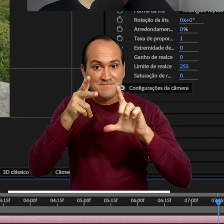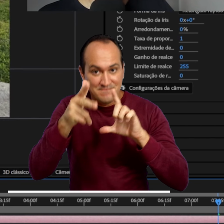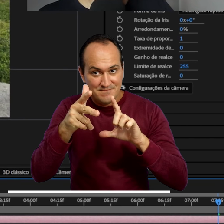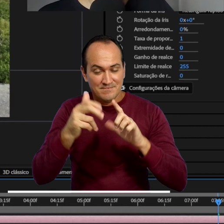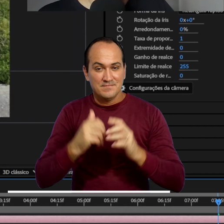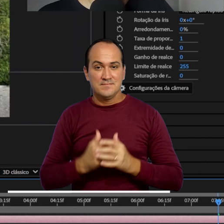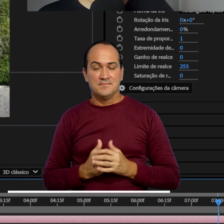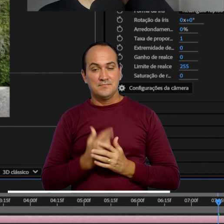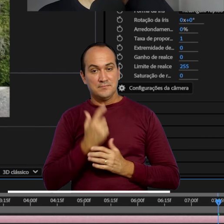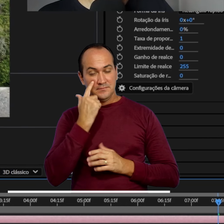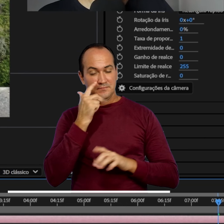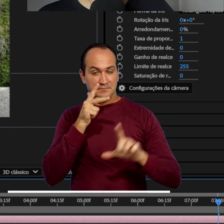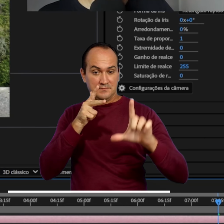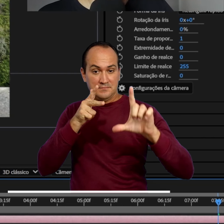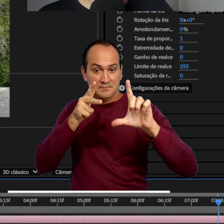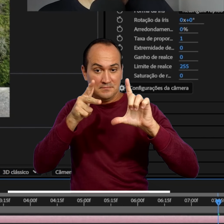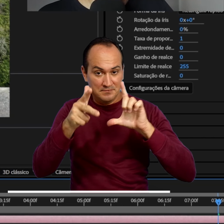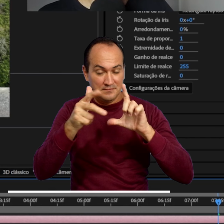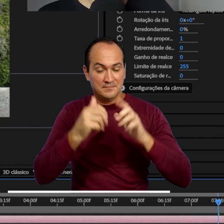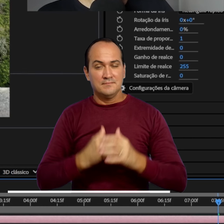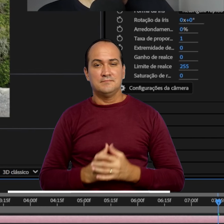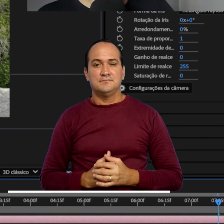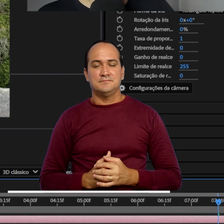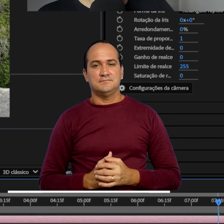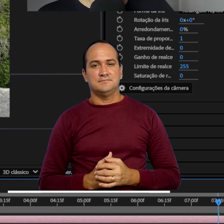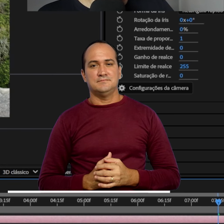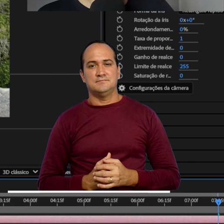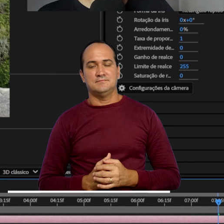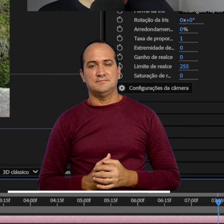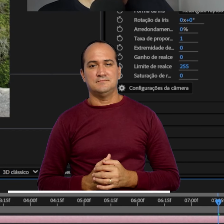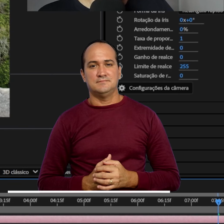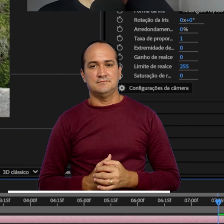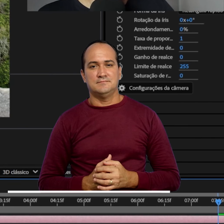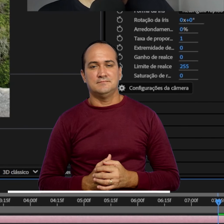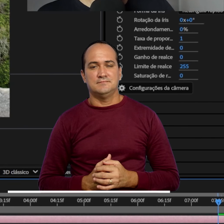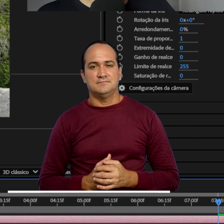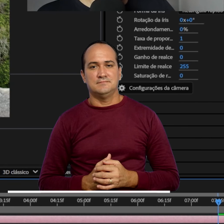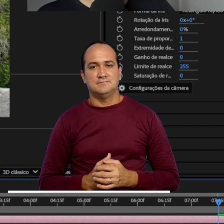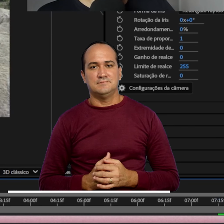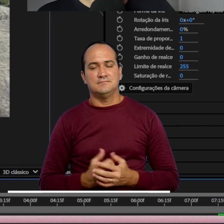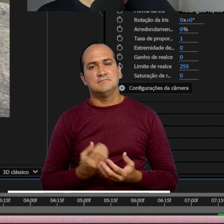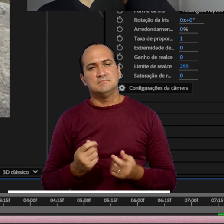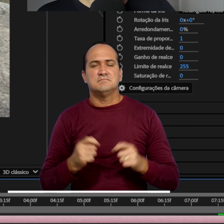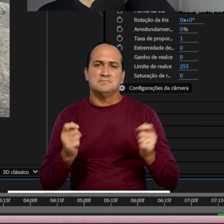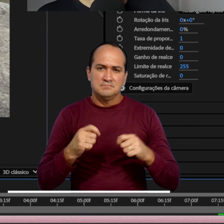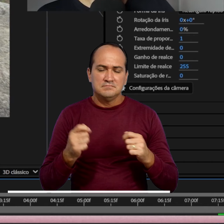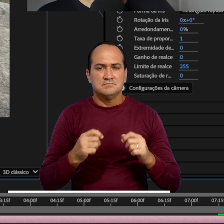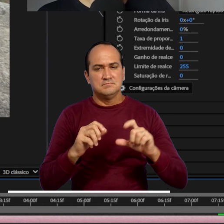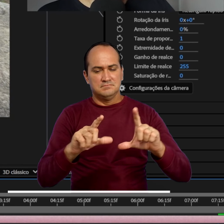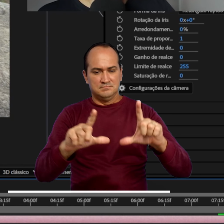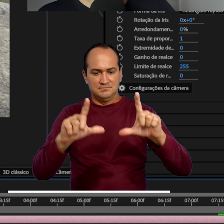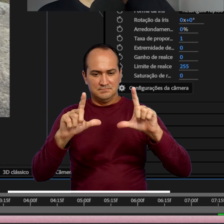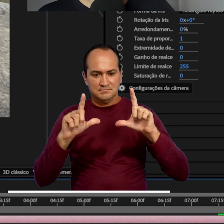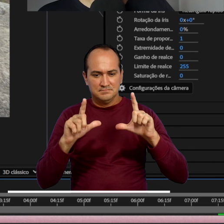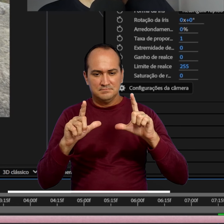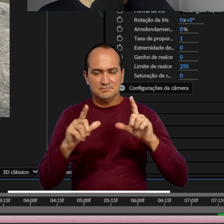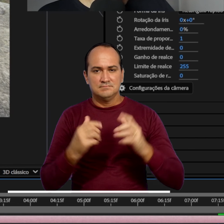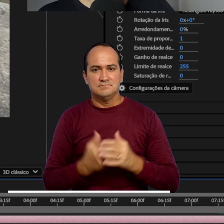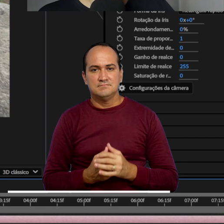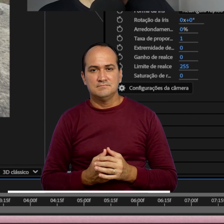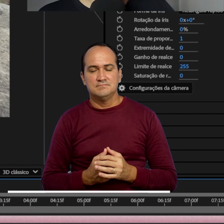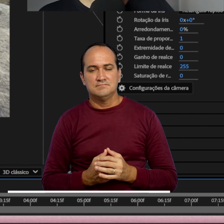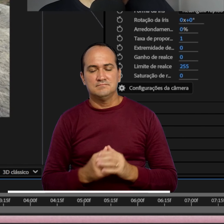mais para frente aqui, certo? Pronto, acho que assim tá legal. Então, ó, vamos ver. Posso até recuar um pouquinho mais ali no